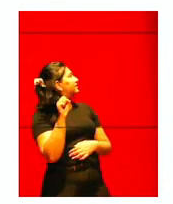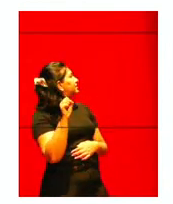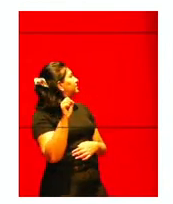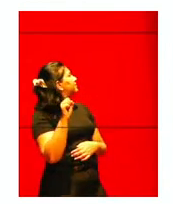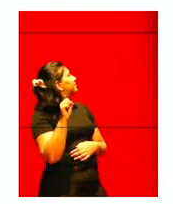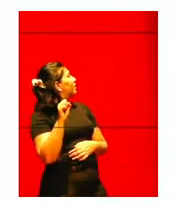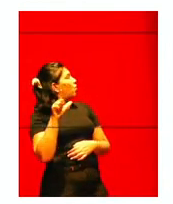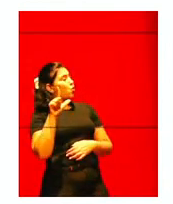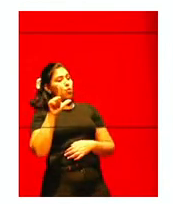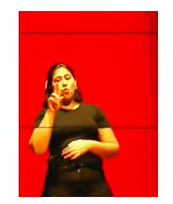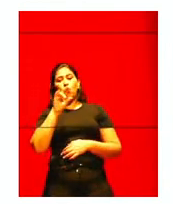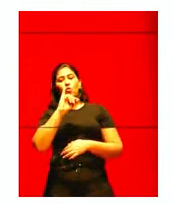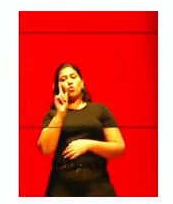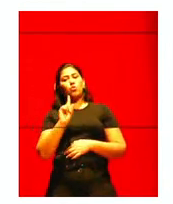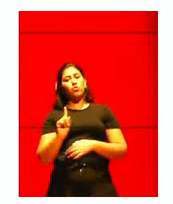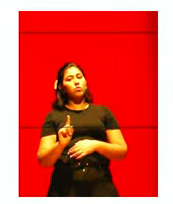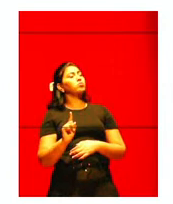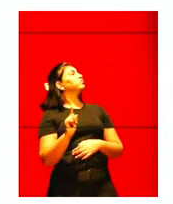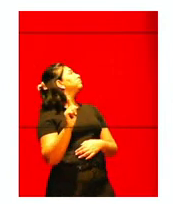décimo,